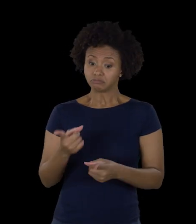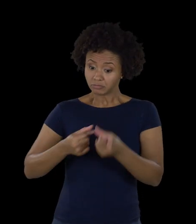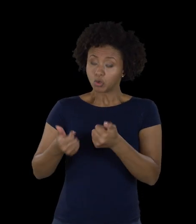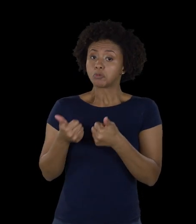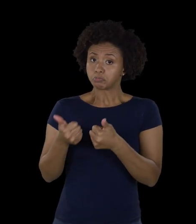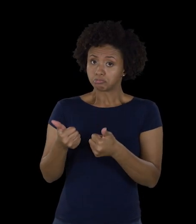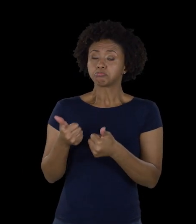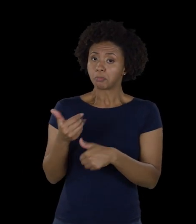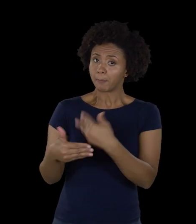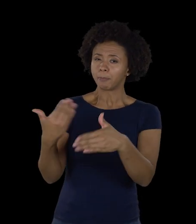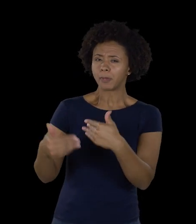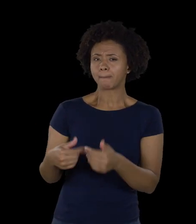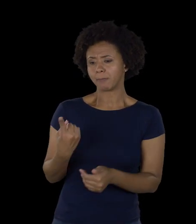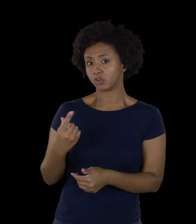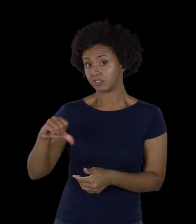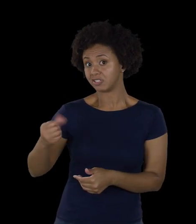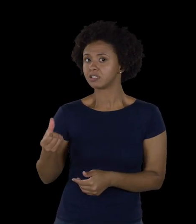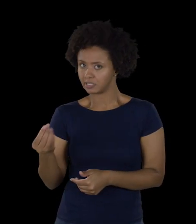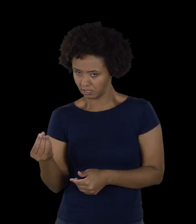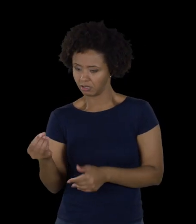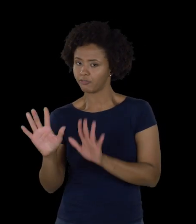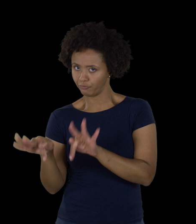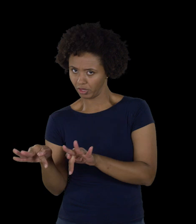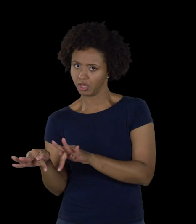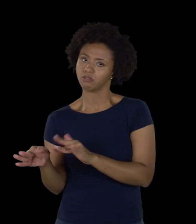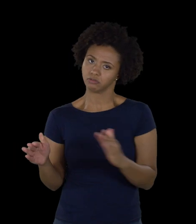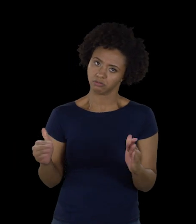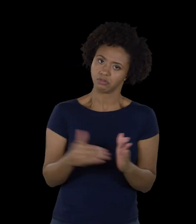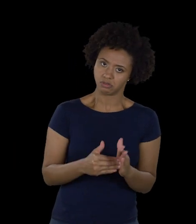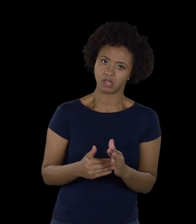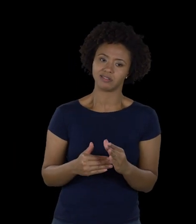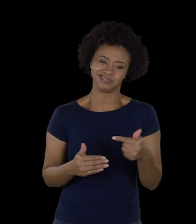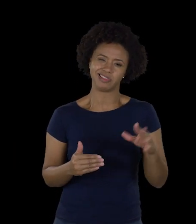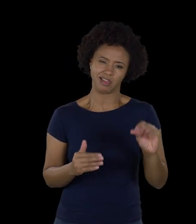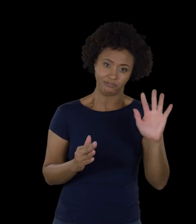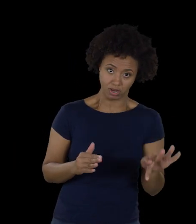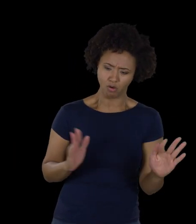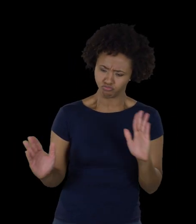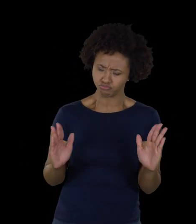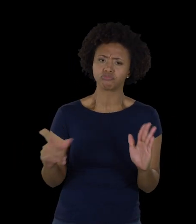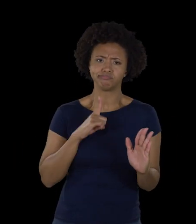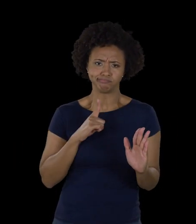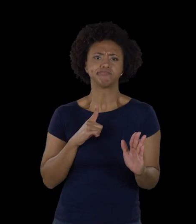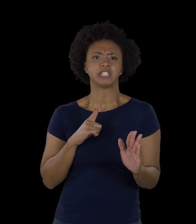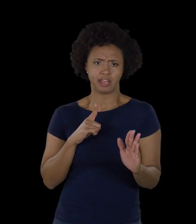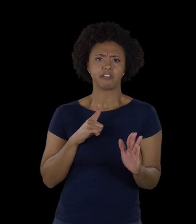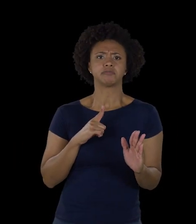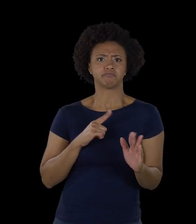partir do fim da década de 60, início da década de 70, com grandes empreiteiras fazendo